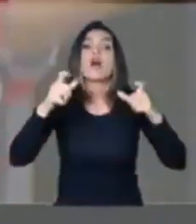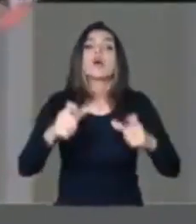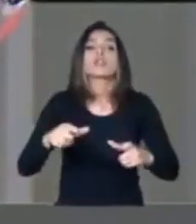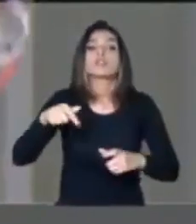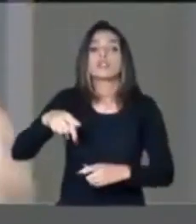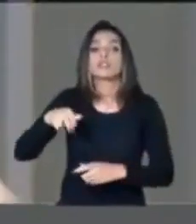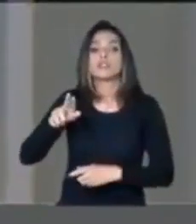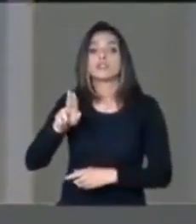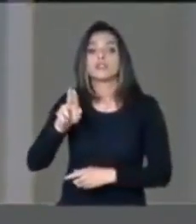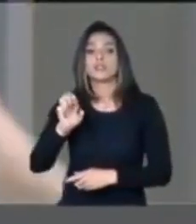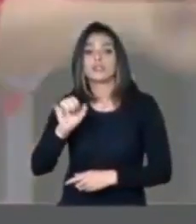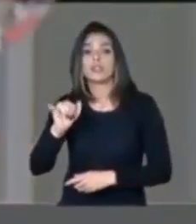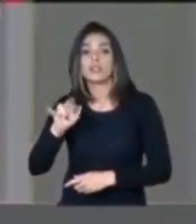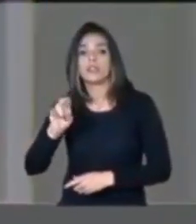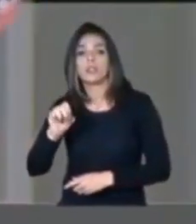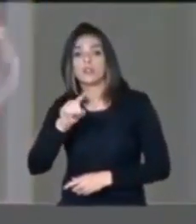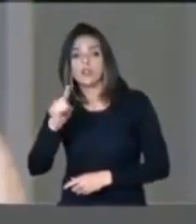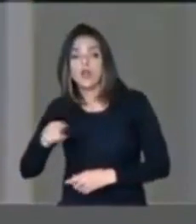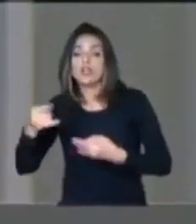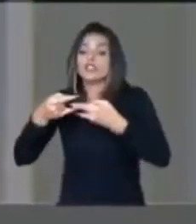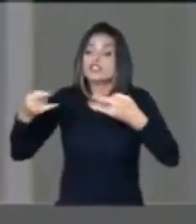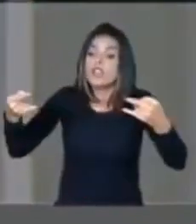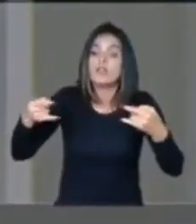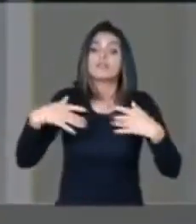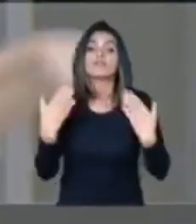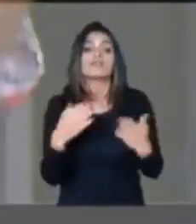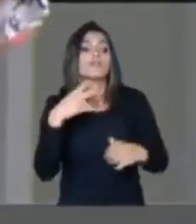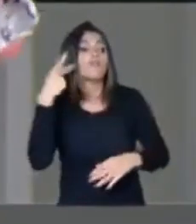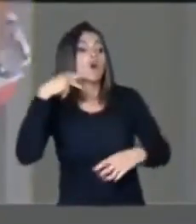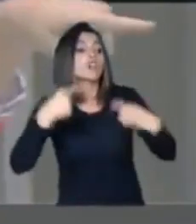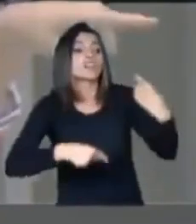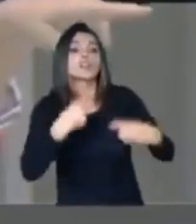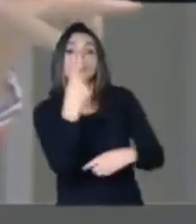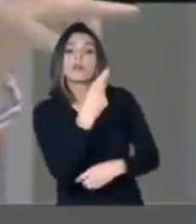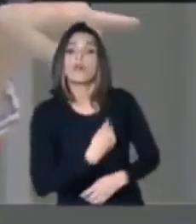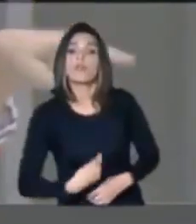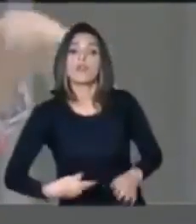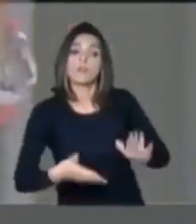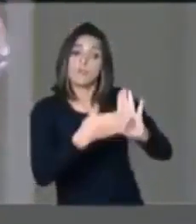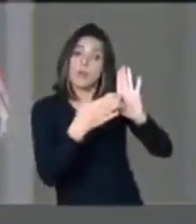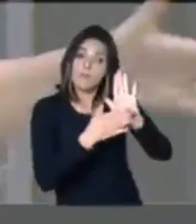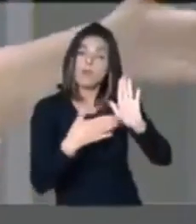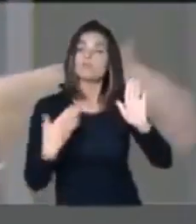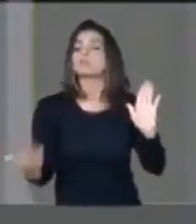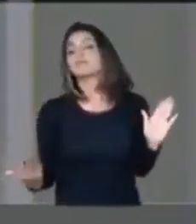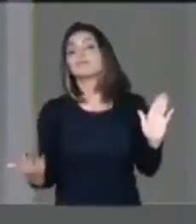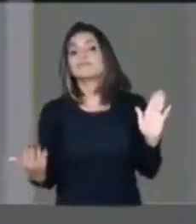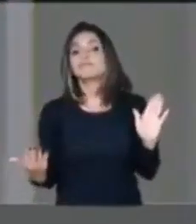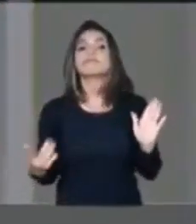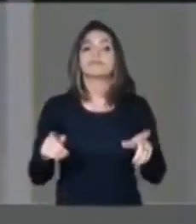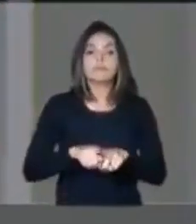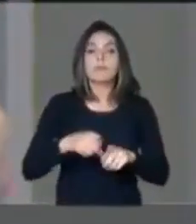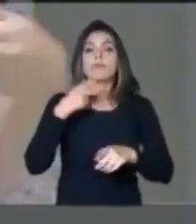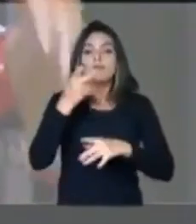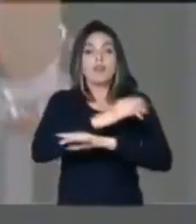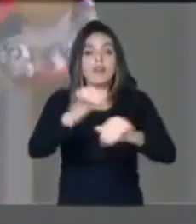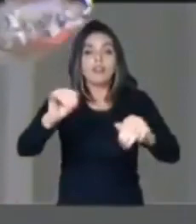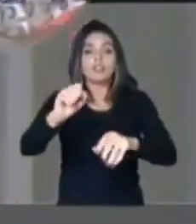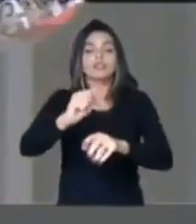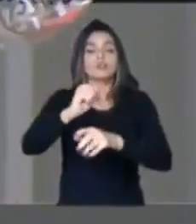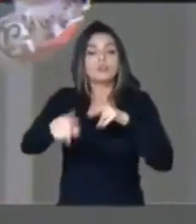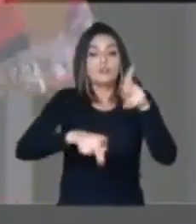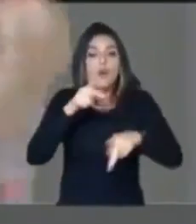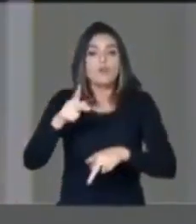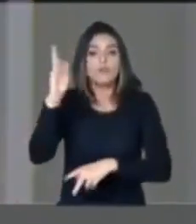Queiroz, os cheques, para explicar a política do seu governo, para apresentar propostas e para dizer à sociedade brasileira a